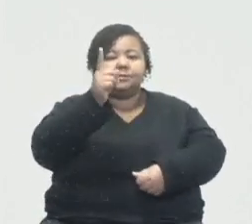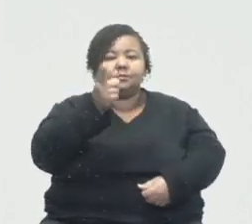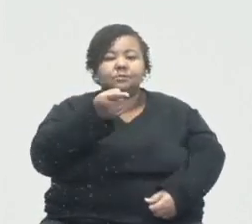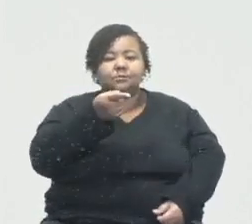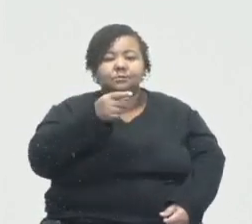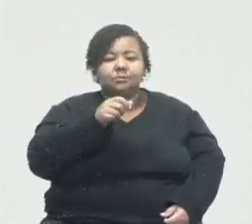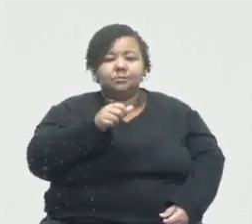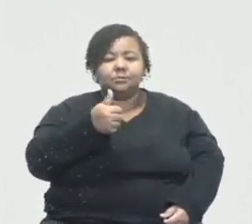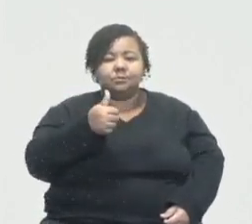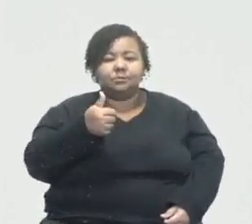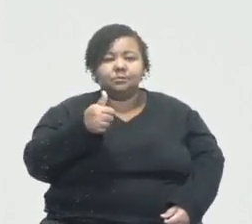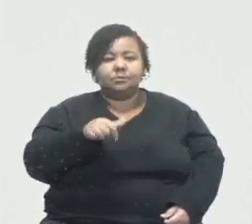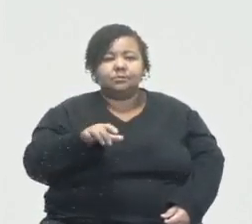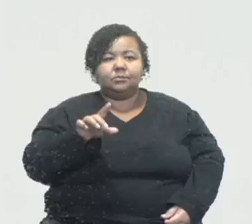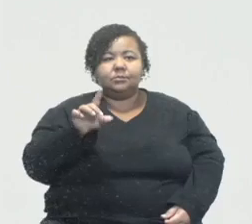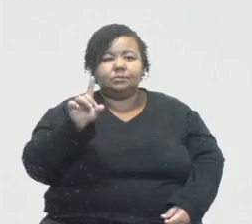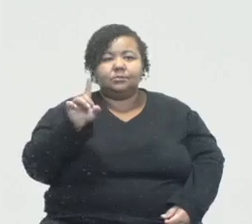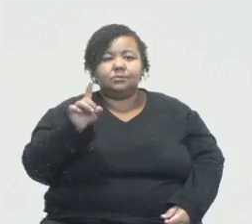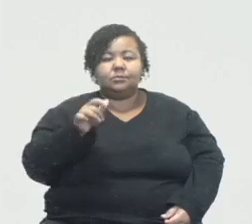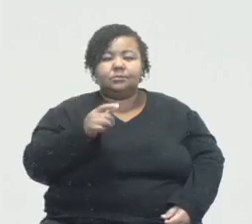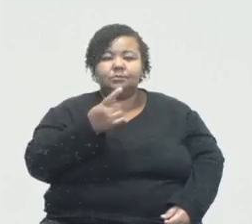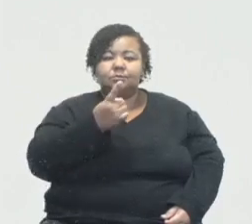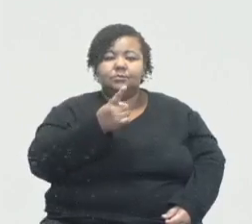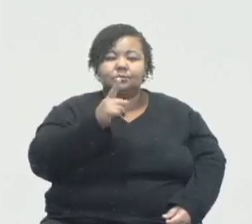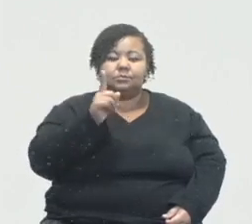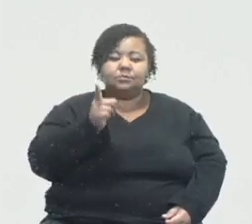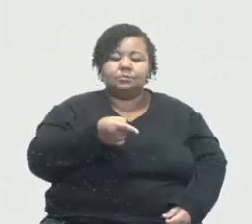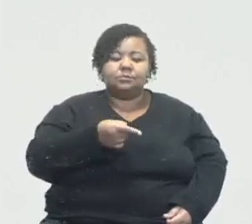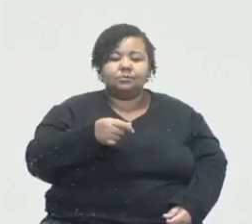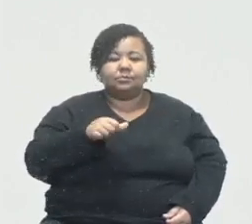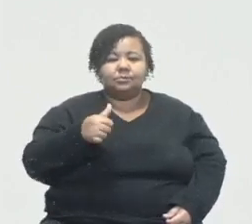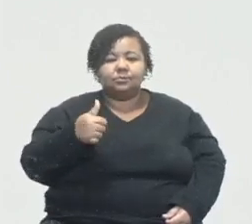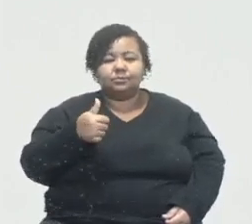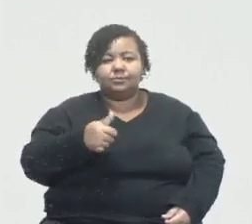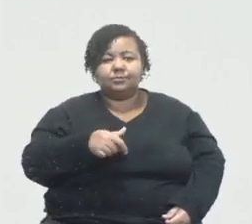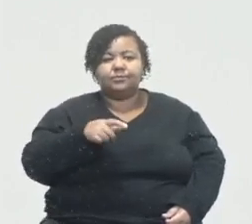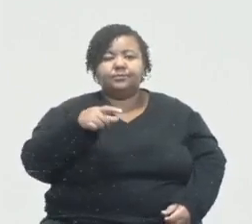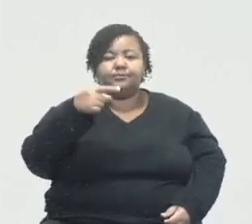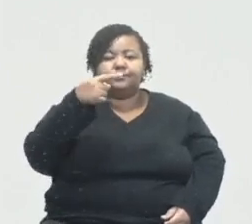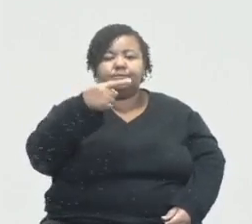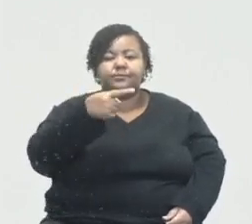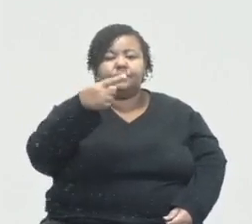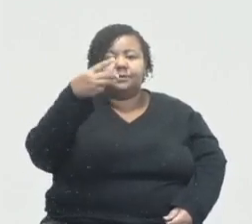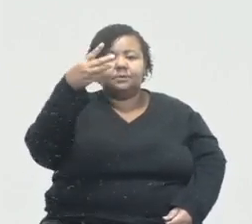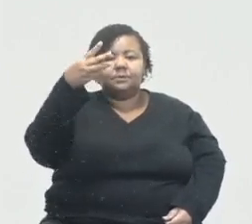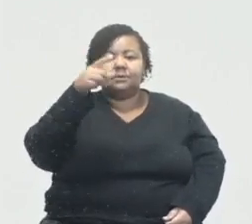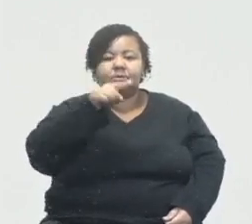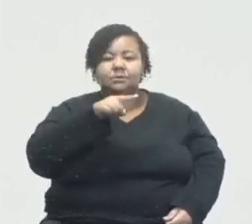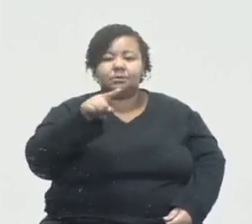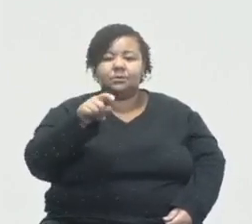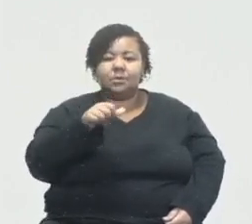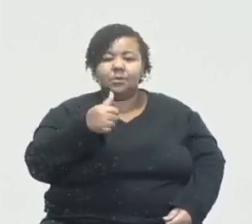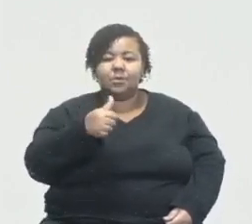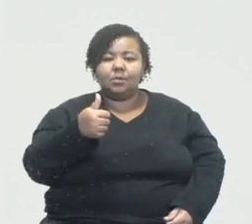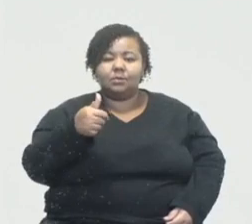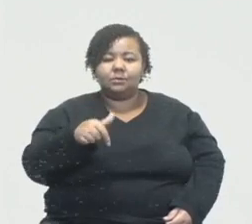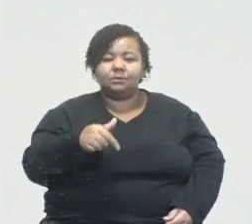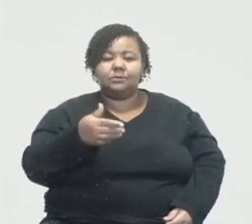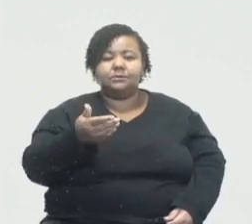onzeavos, 1 sobre 11, menos 3 sobre